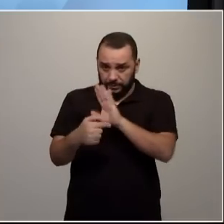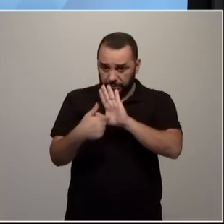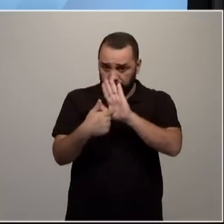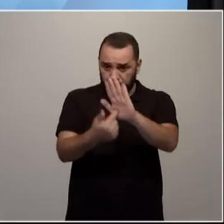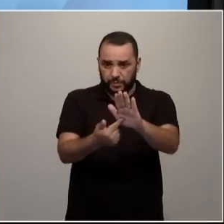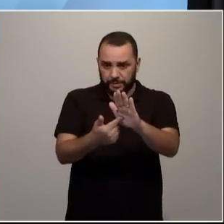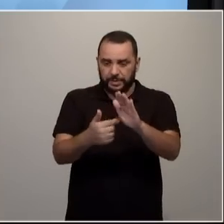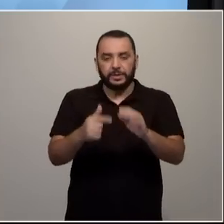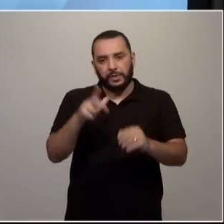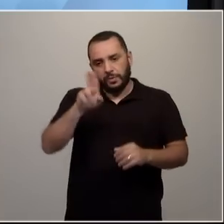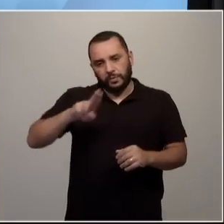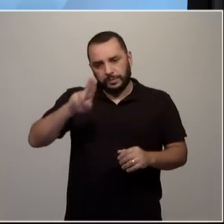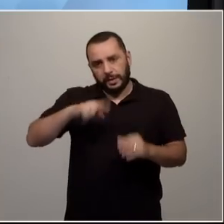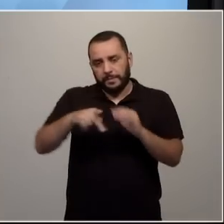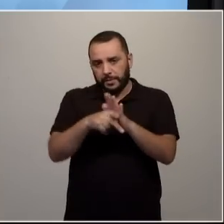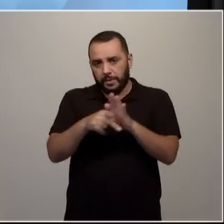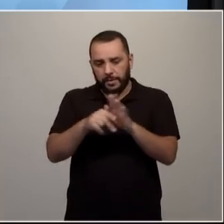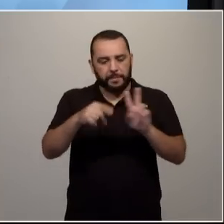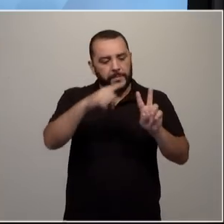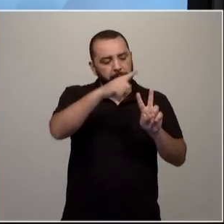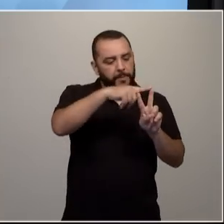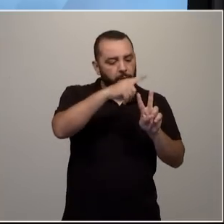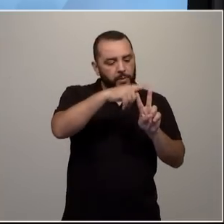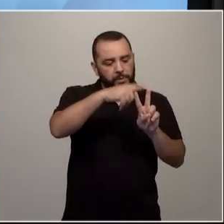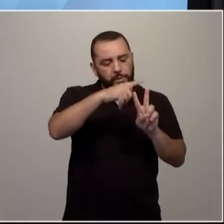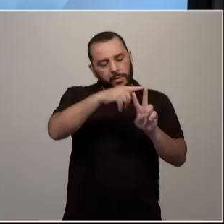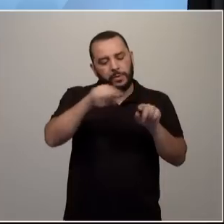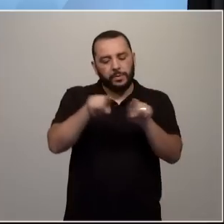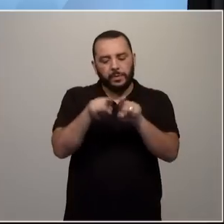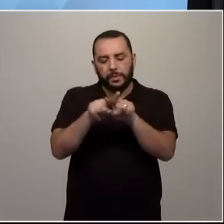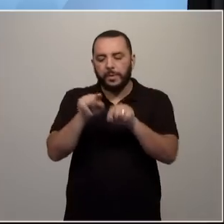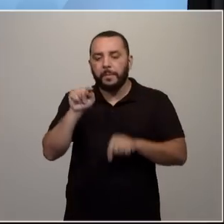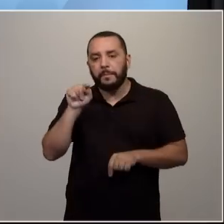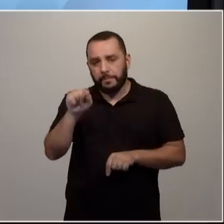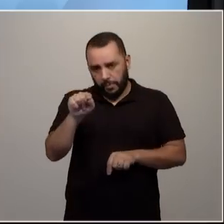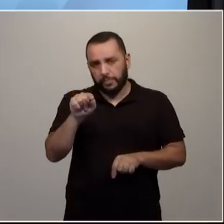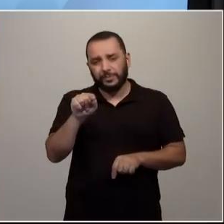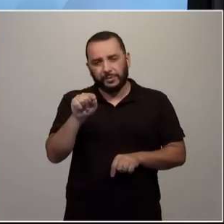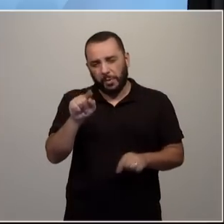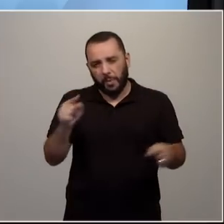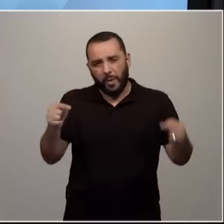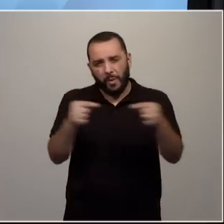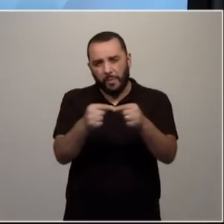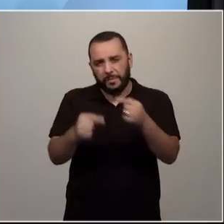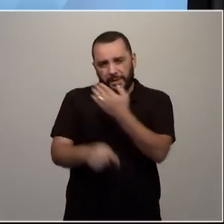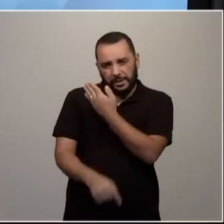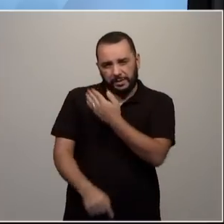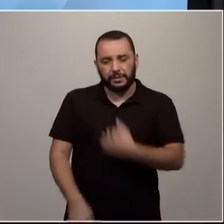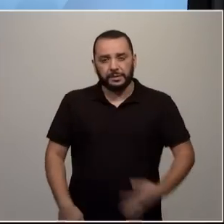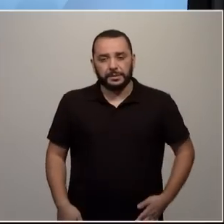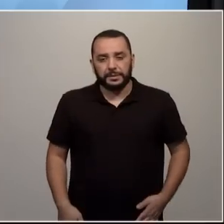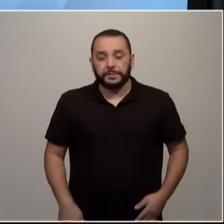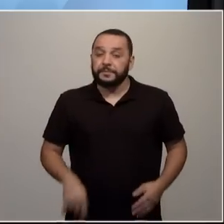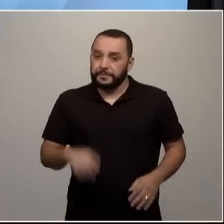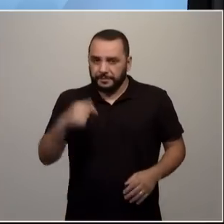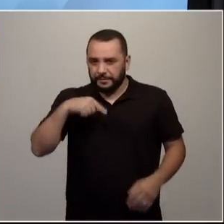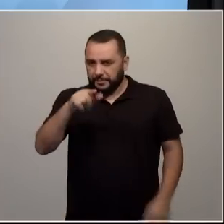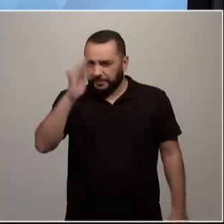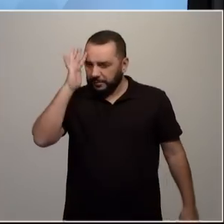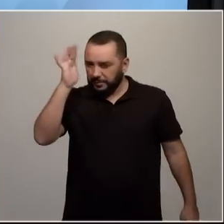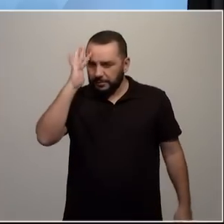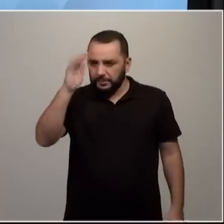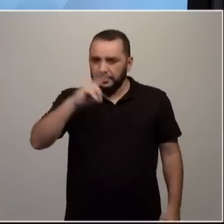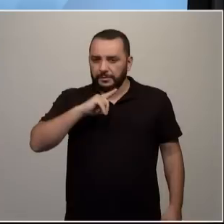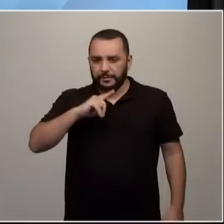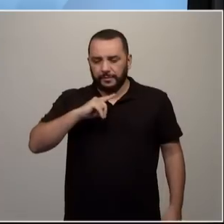de usar ponto e vetor tudo como par ordenado, funciona super bem aqui. Imagine que eu tenha nesse